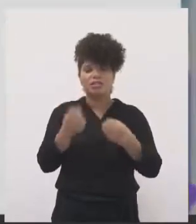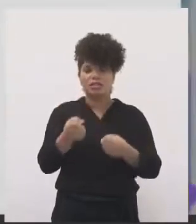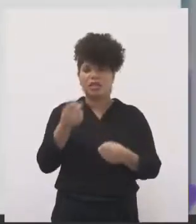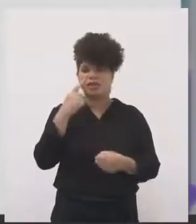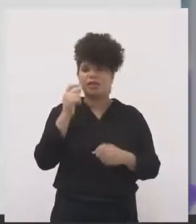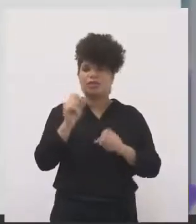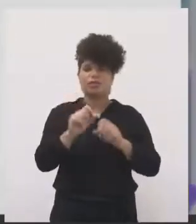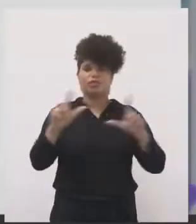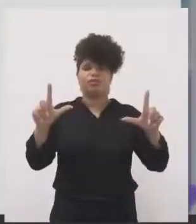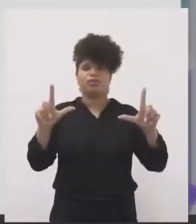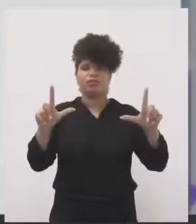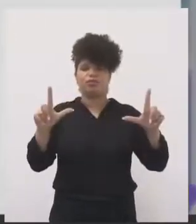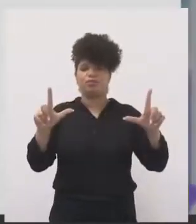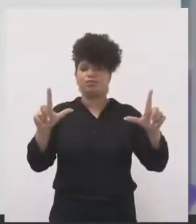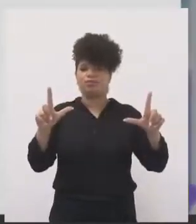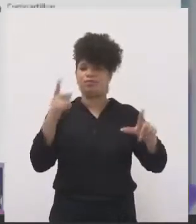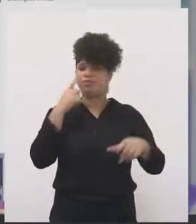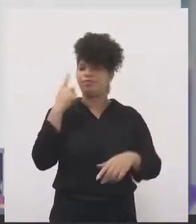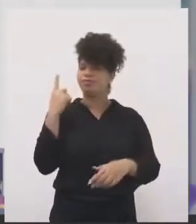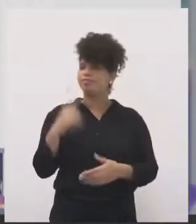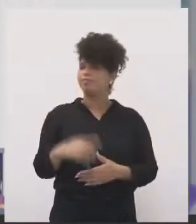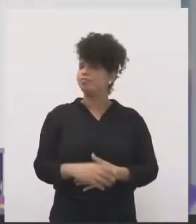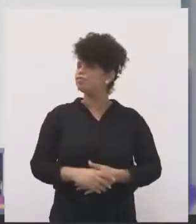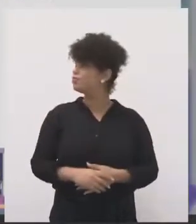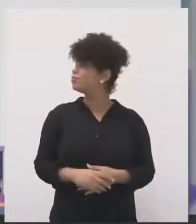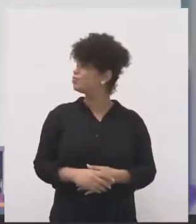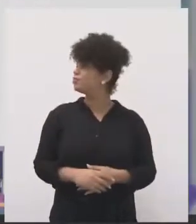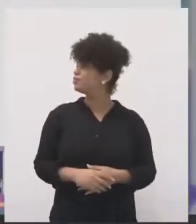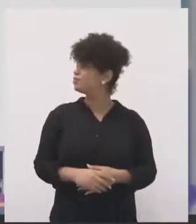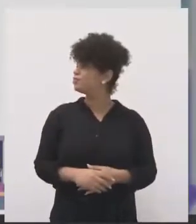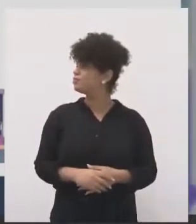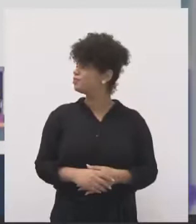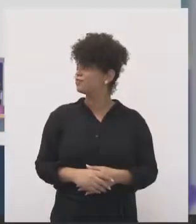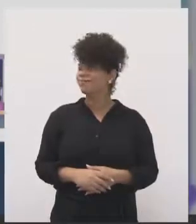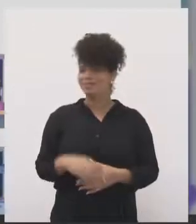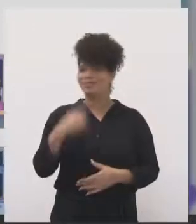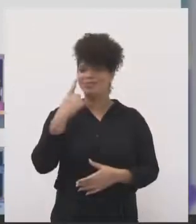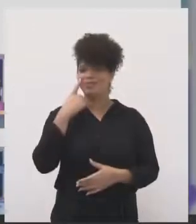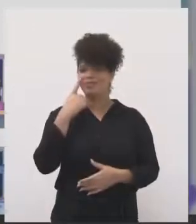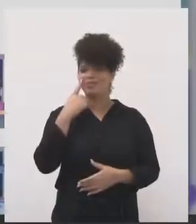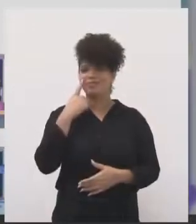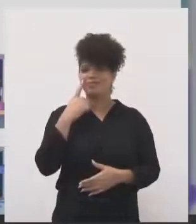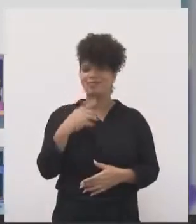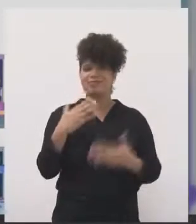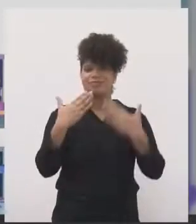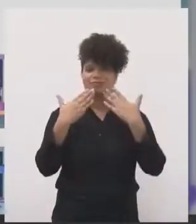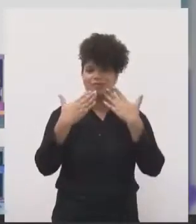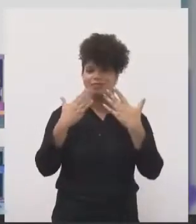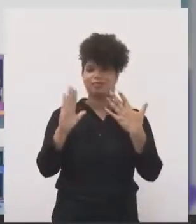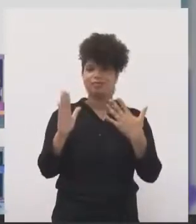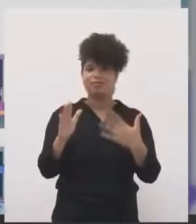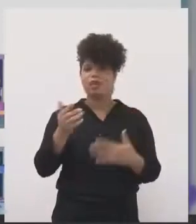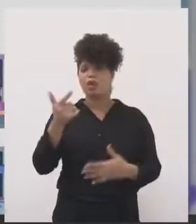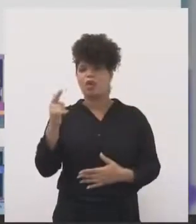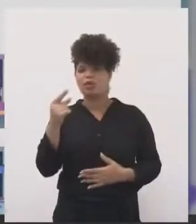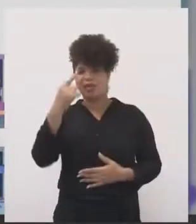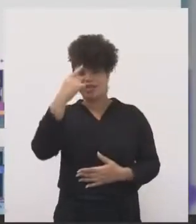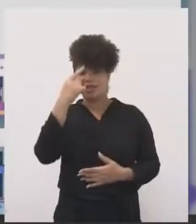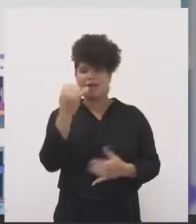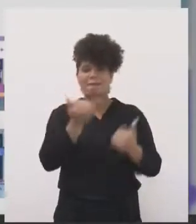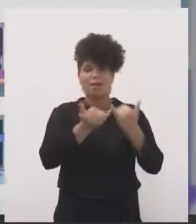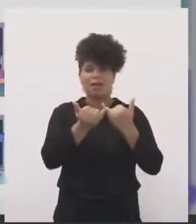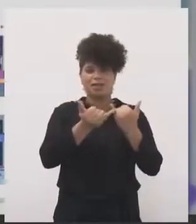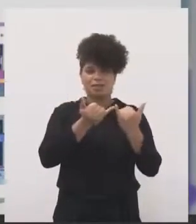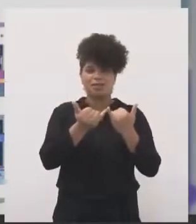uma prévia do template antes de utilizá-lo. E o legal é que ele mostra, o Canva já mostra alguns designs